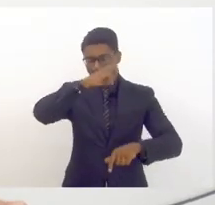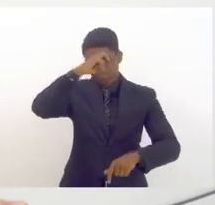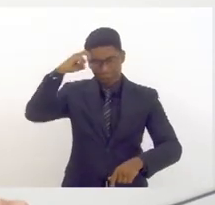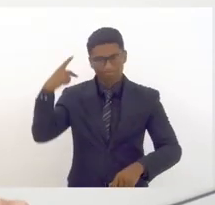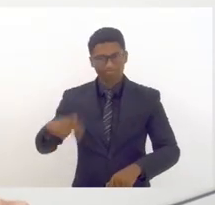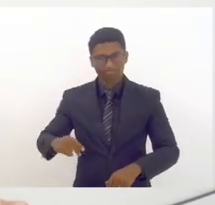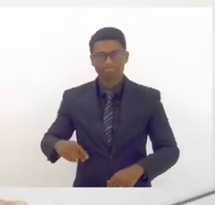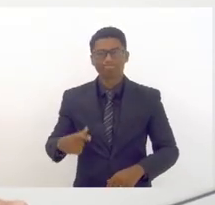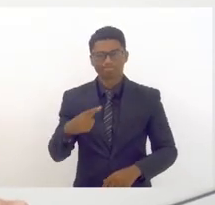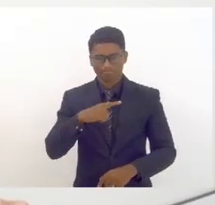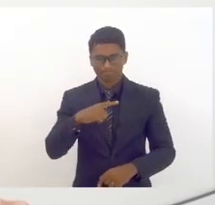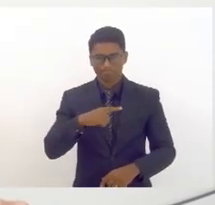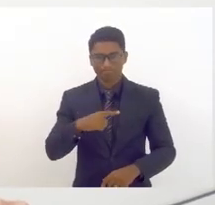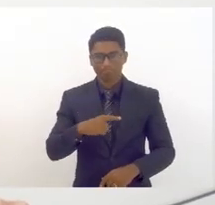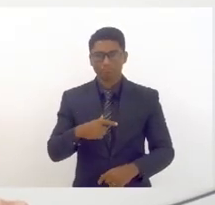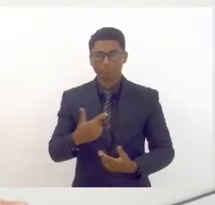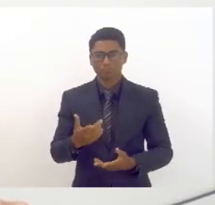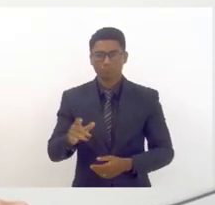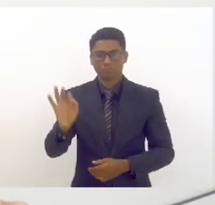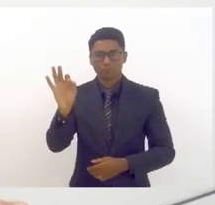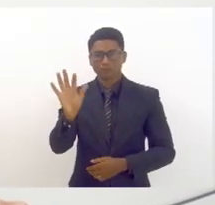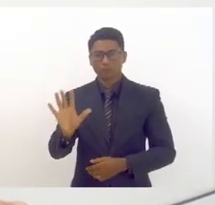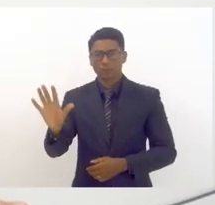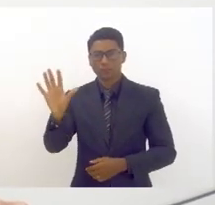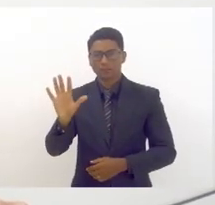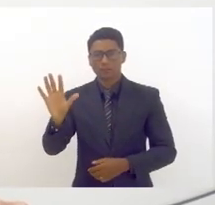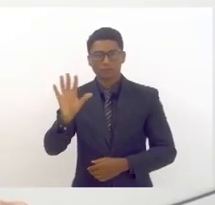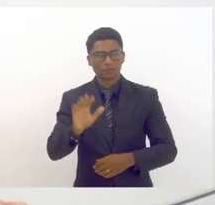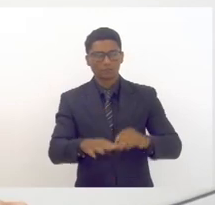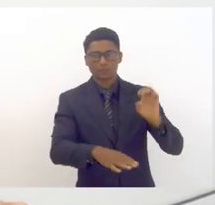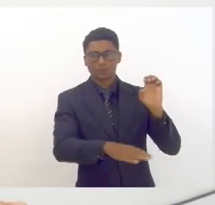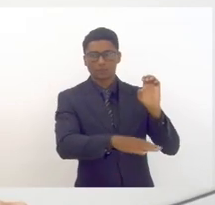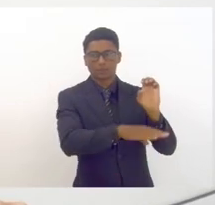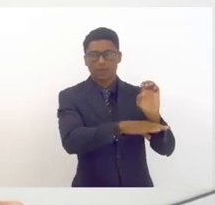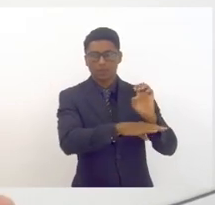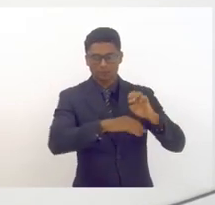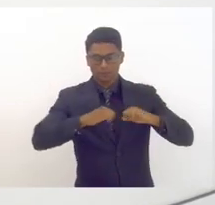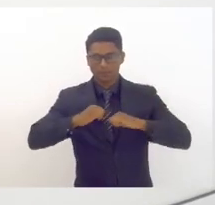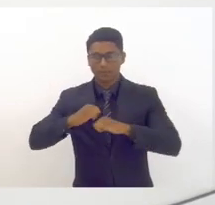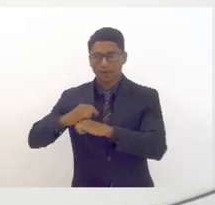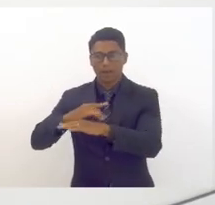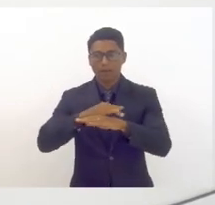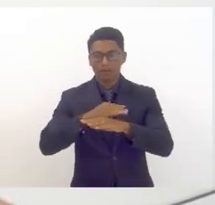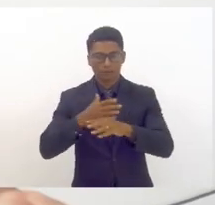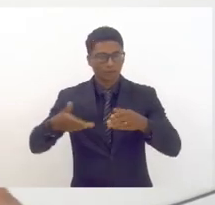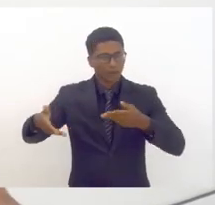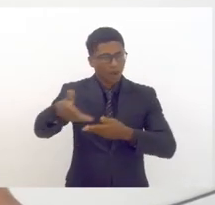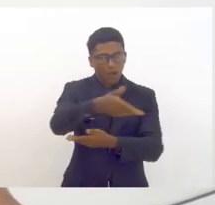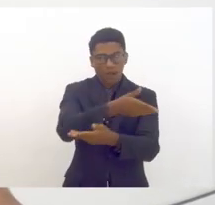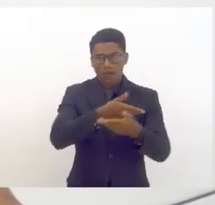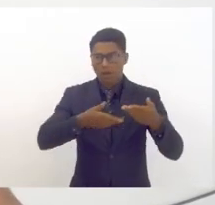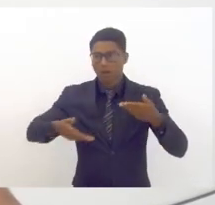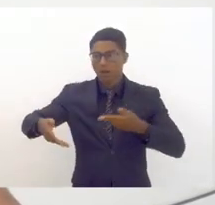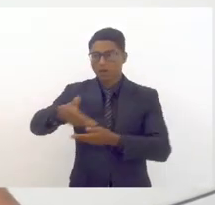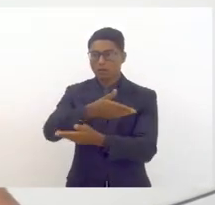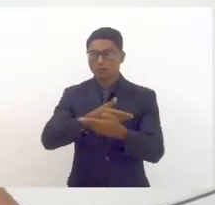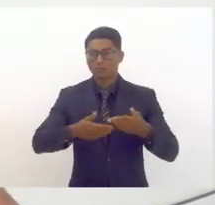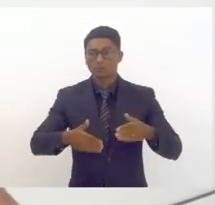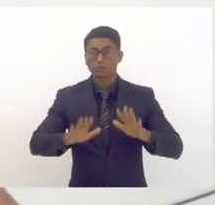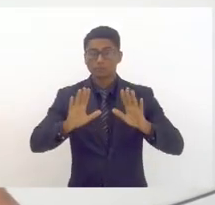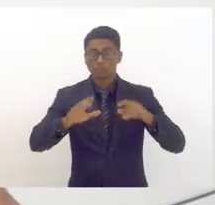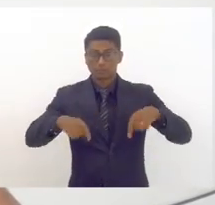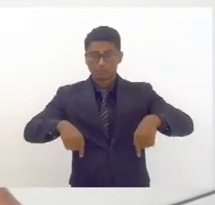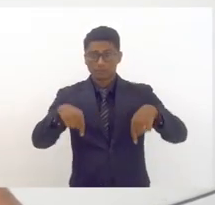processo de articulação entre a União, o Estado e os municípios, mas essa benfeitoria dessa Casa de